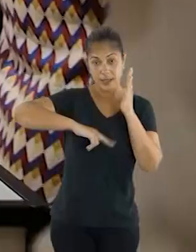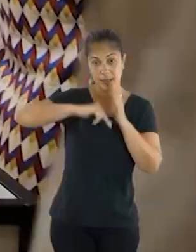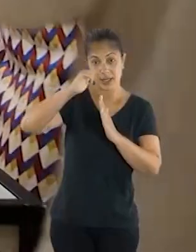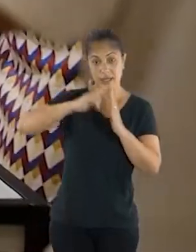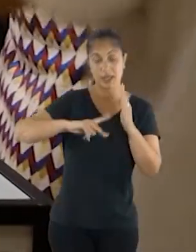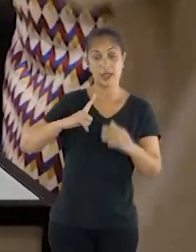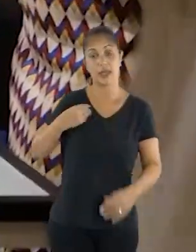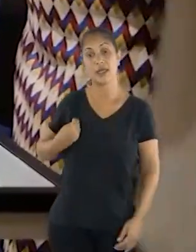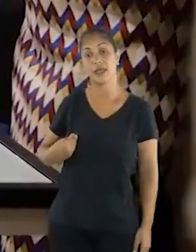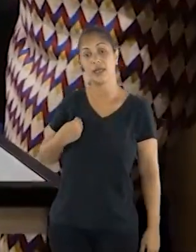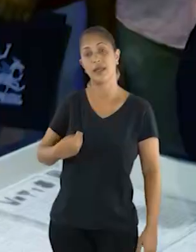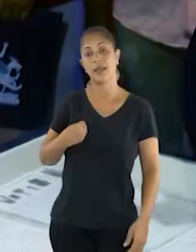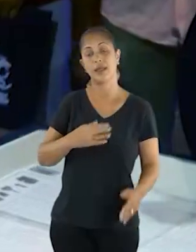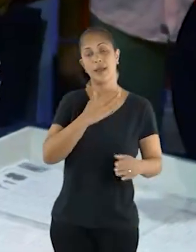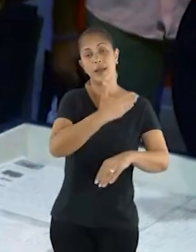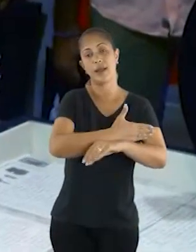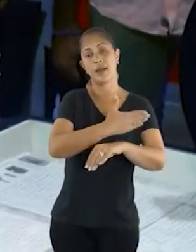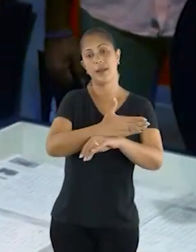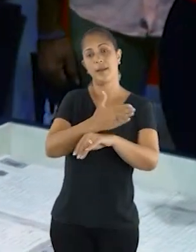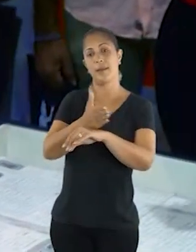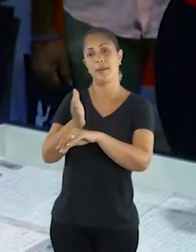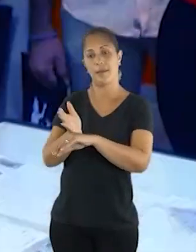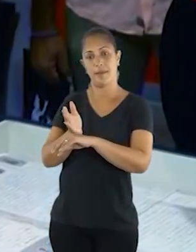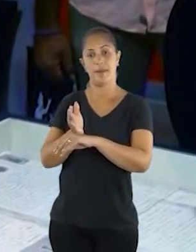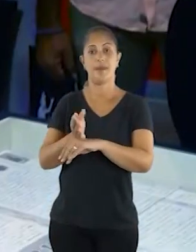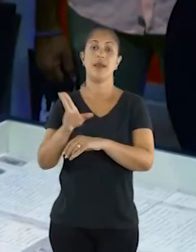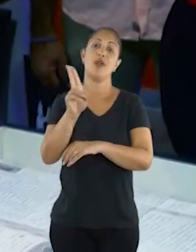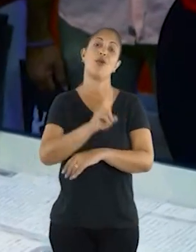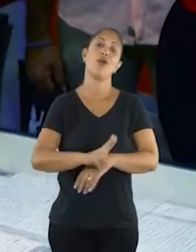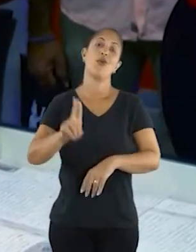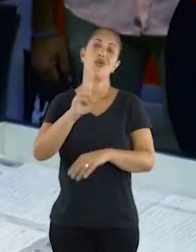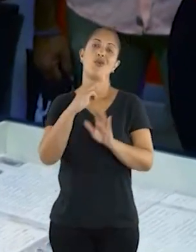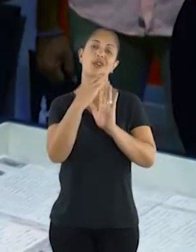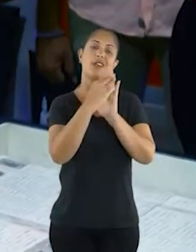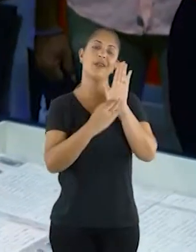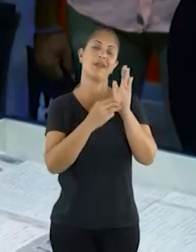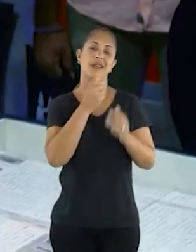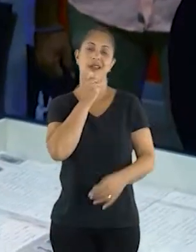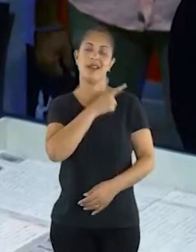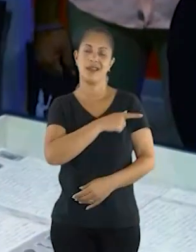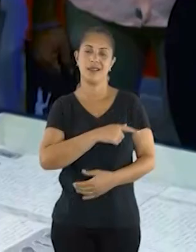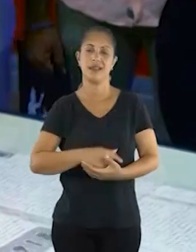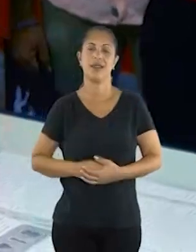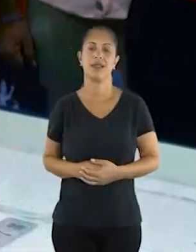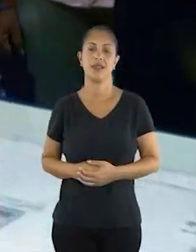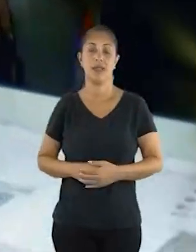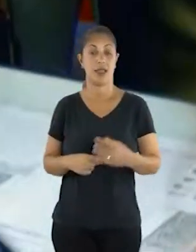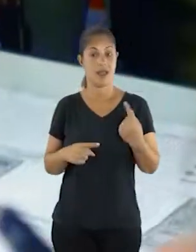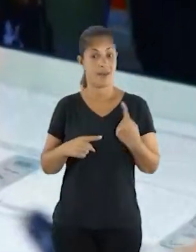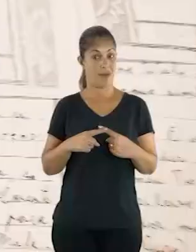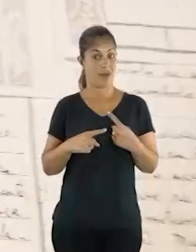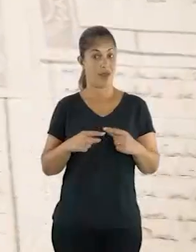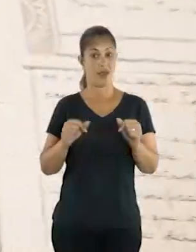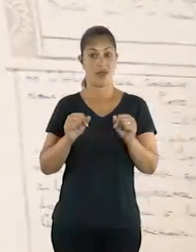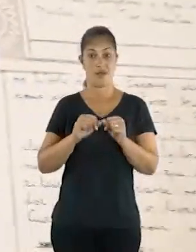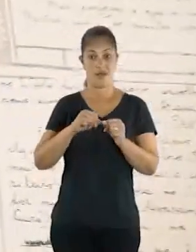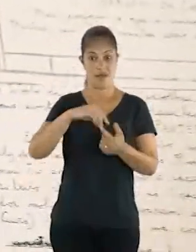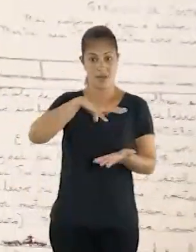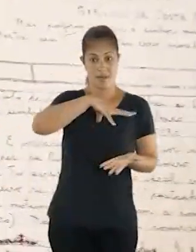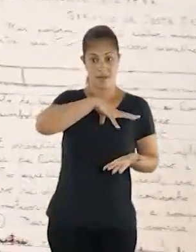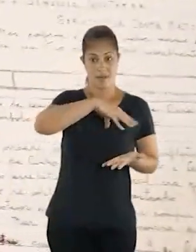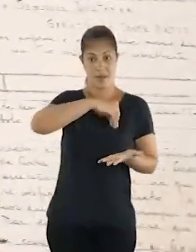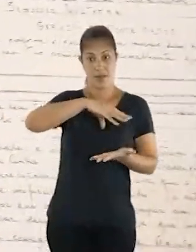está presente o tempo inteiro. Então, ele usava um método engraçadíssimo, porque ele fazia